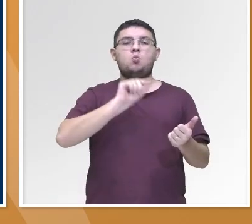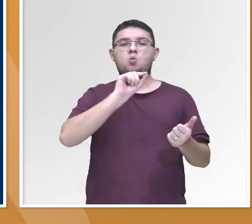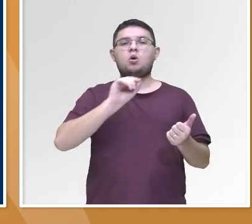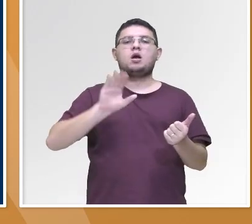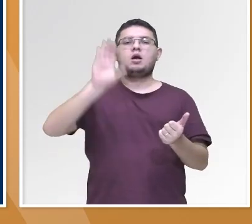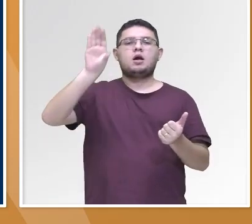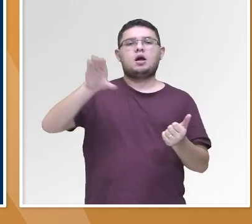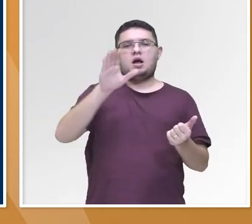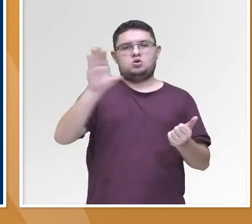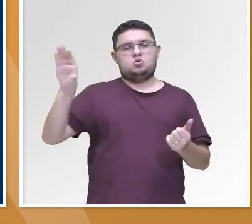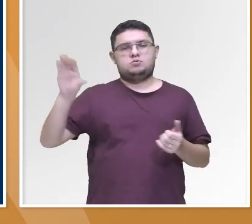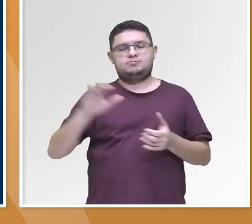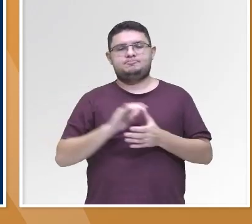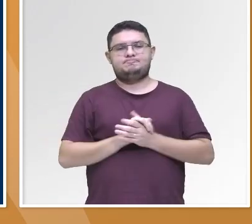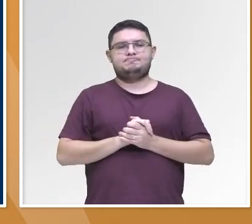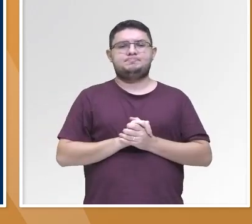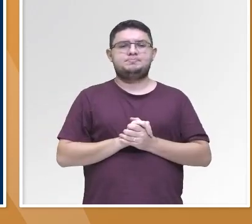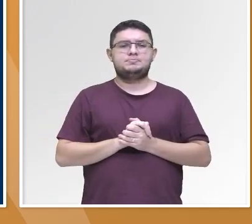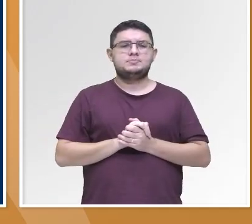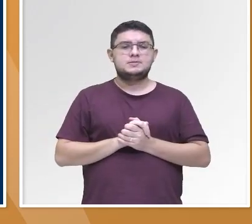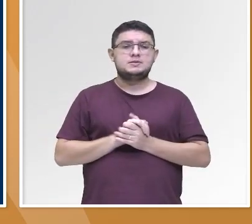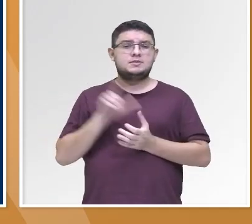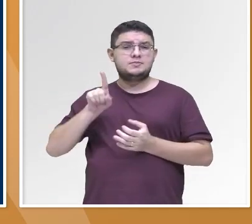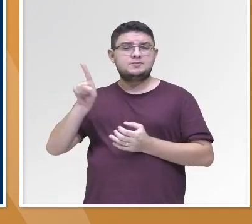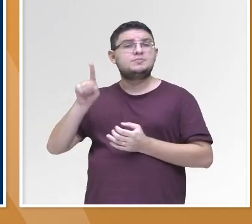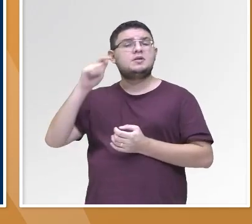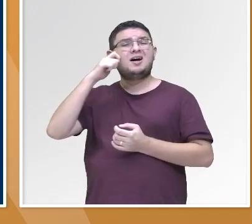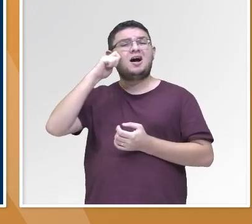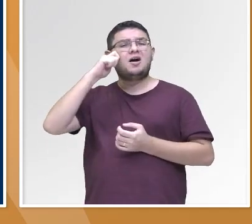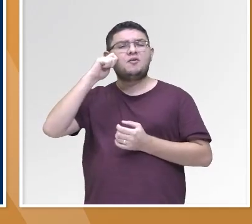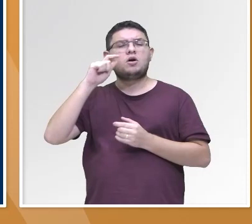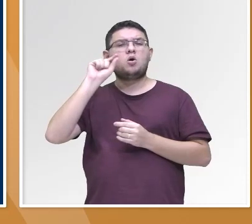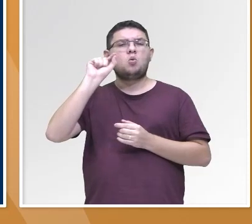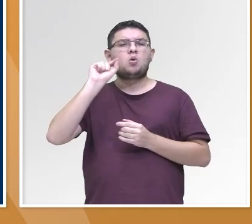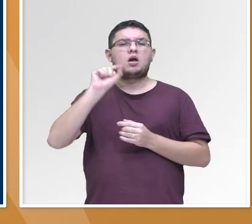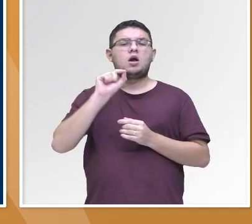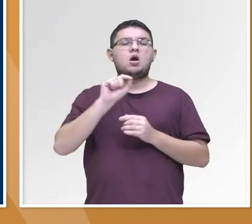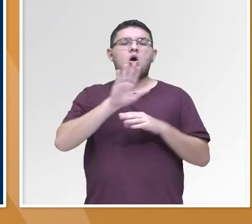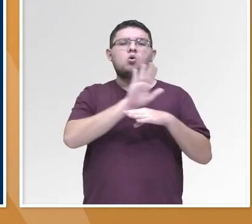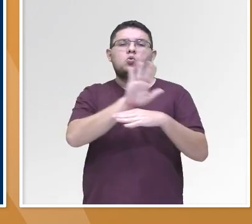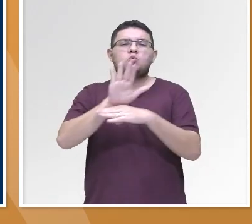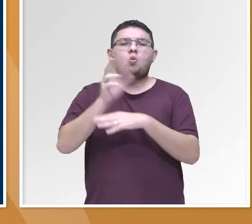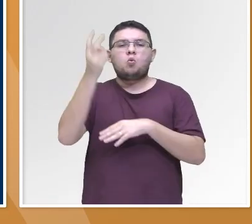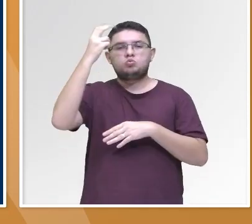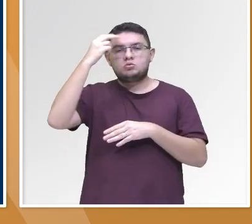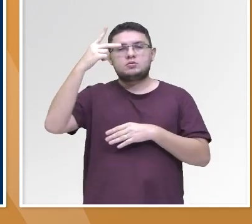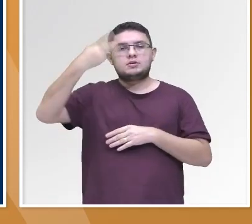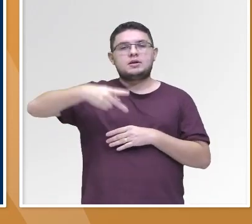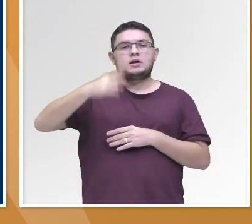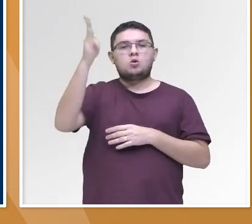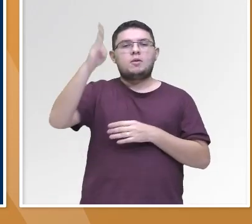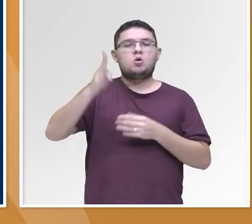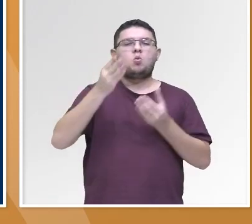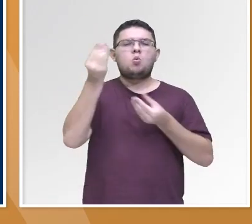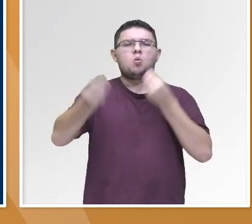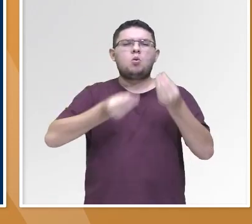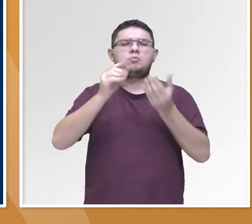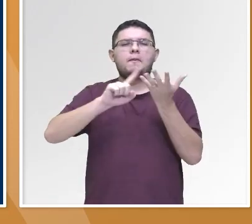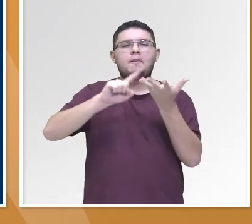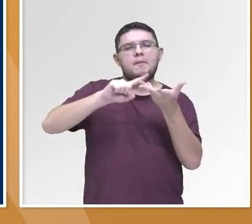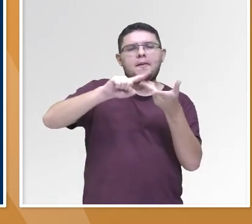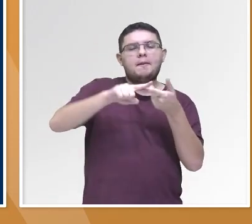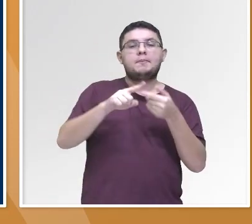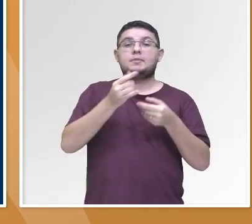cultura brasileira em uma enormidade de aspectos, como, por exemplo, a dança, que nós vamos ter